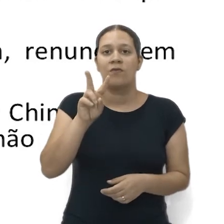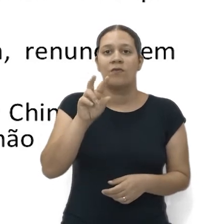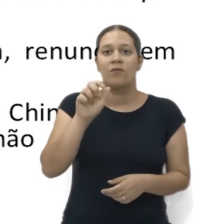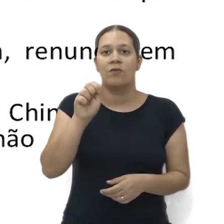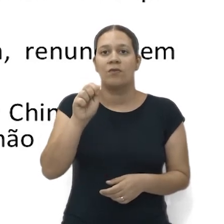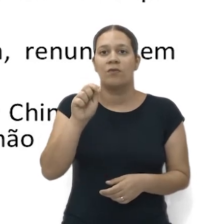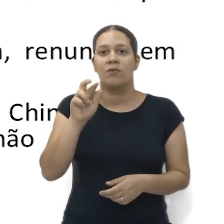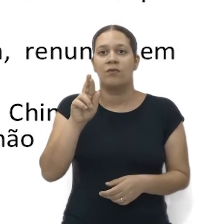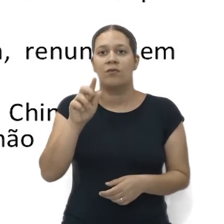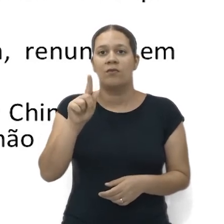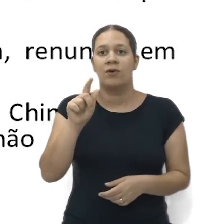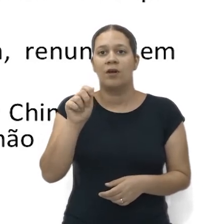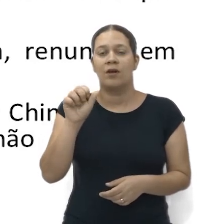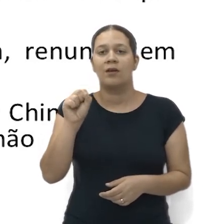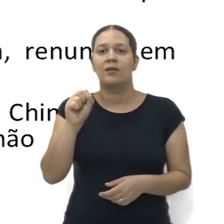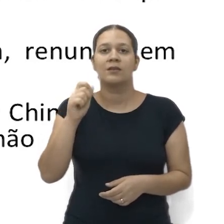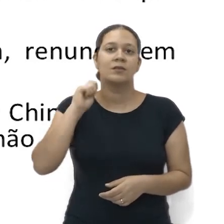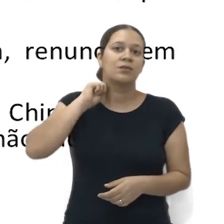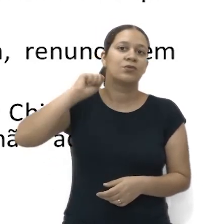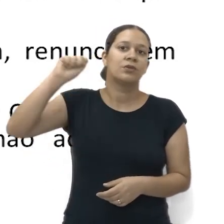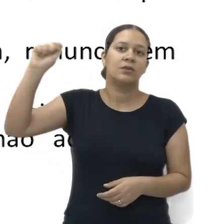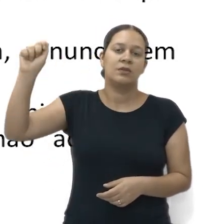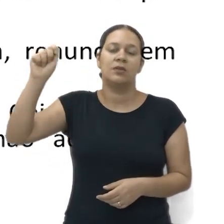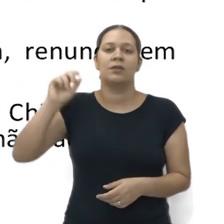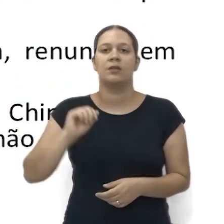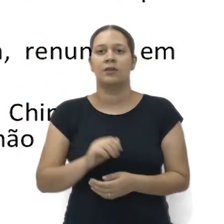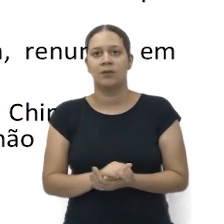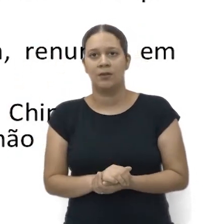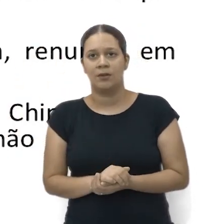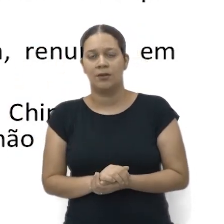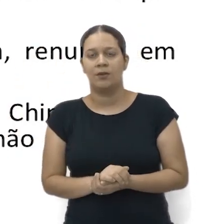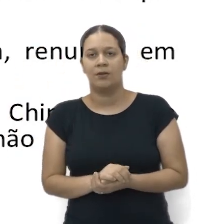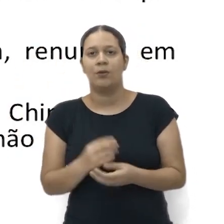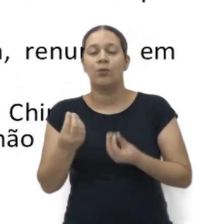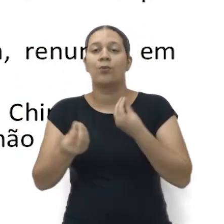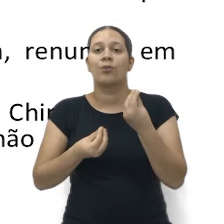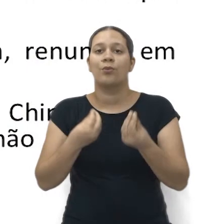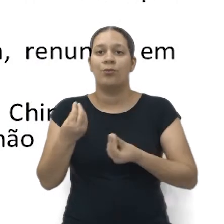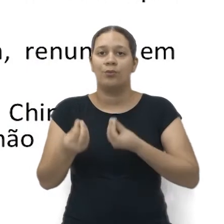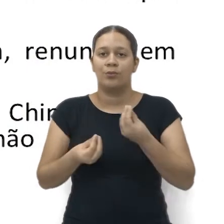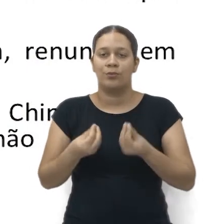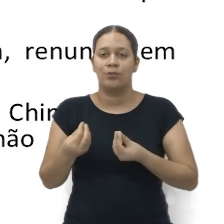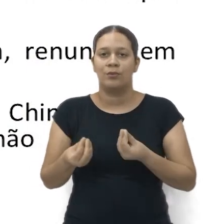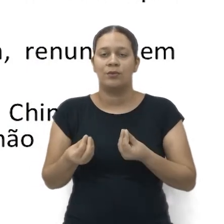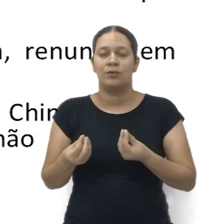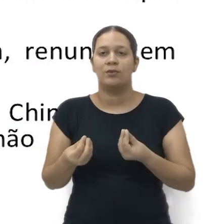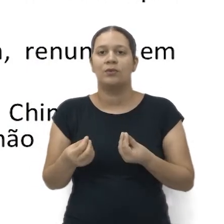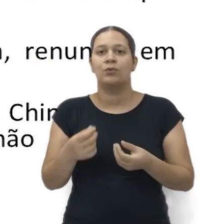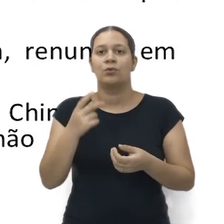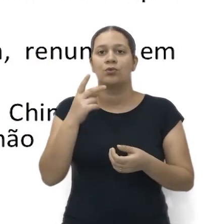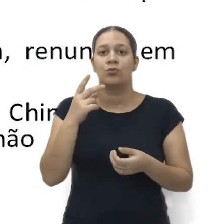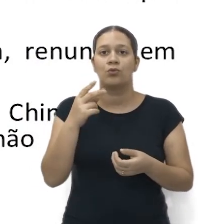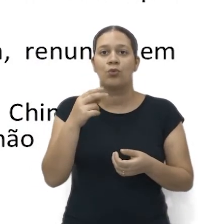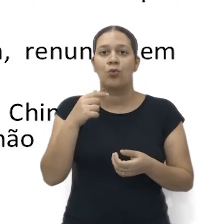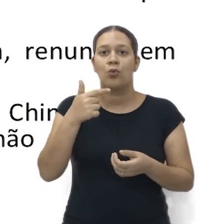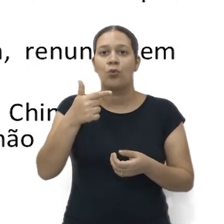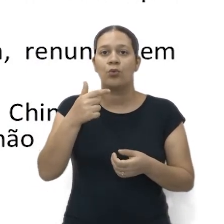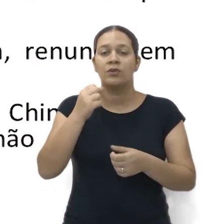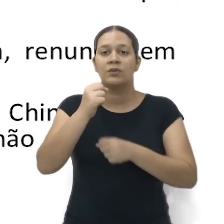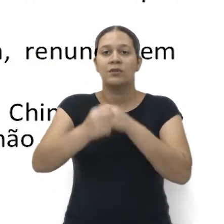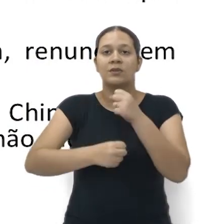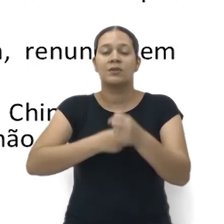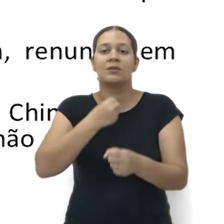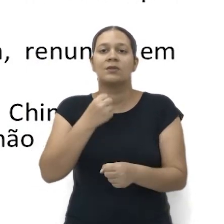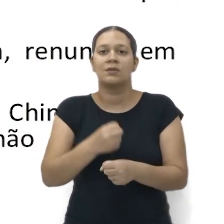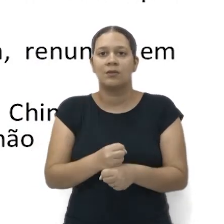e 56, o Brasil tem 3 presidentes. Olha só que coisa complicada. Em menos de 2 anos,